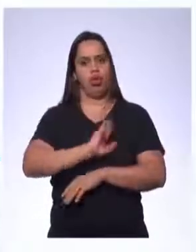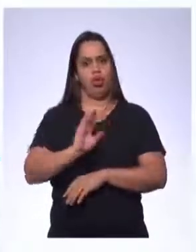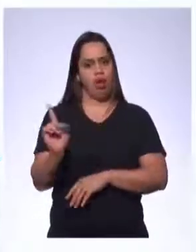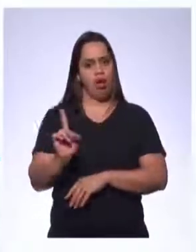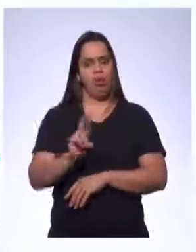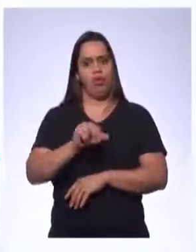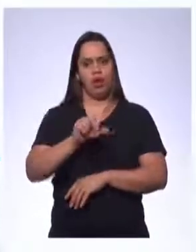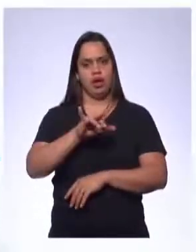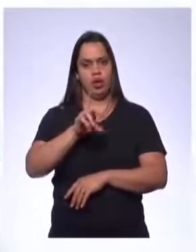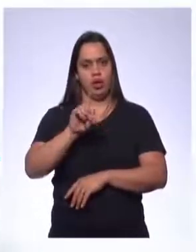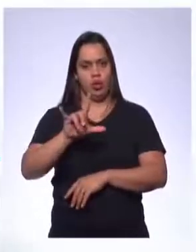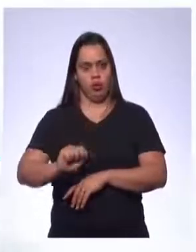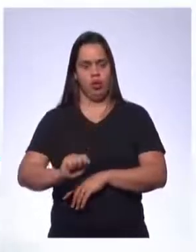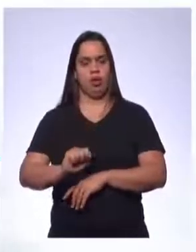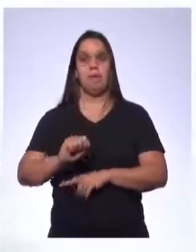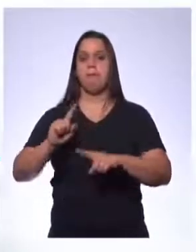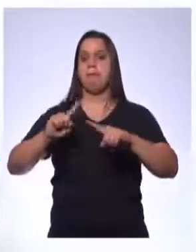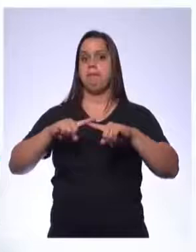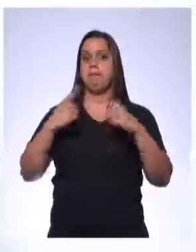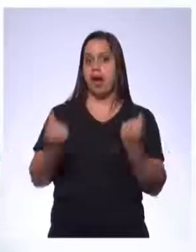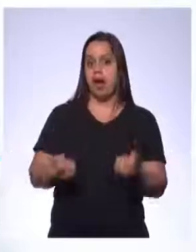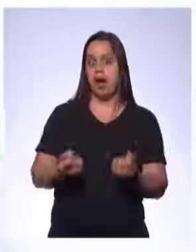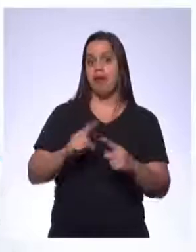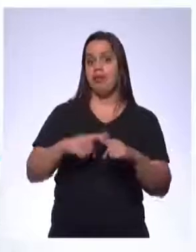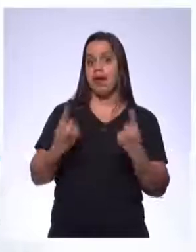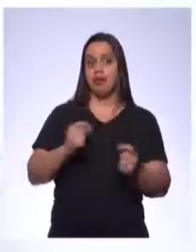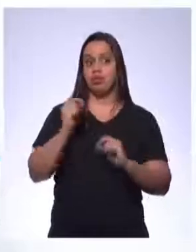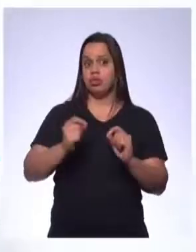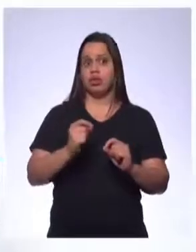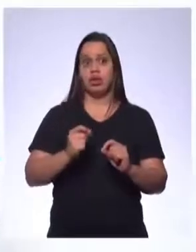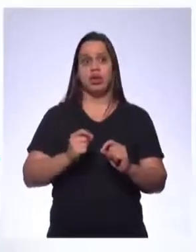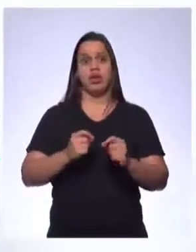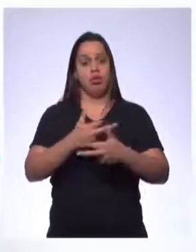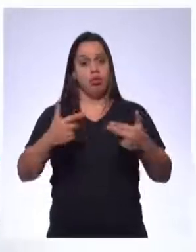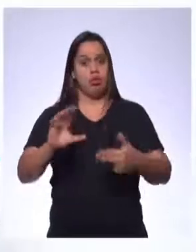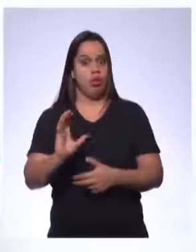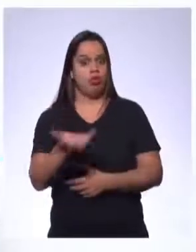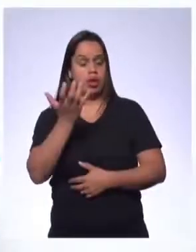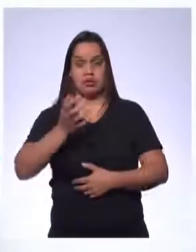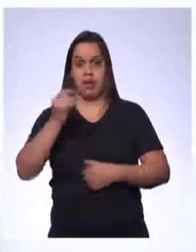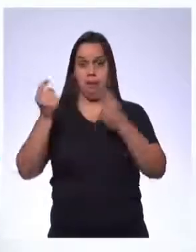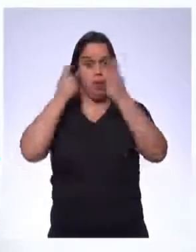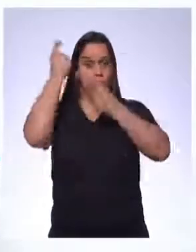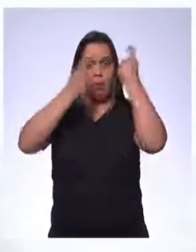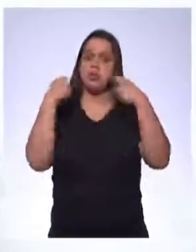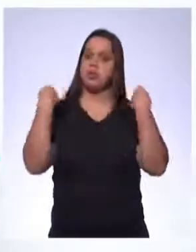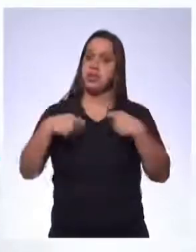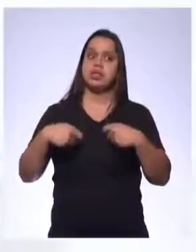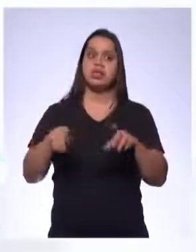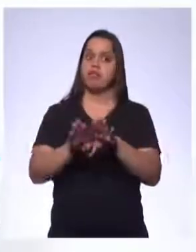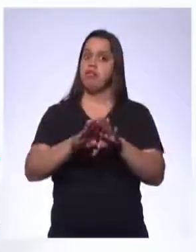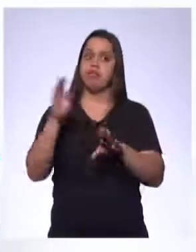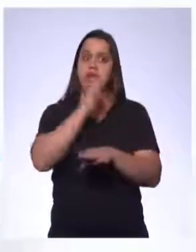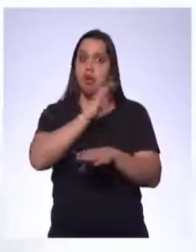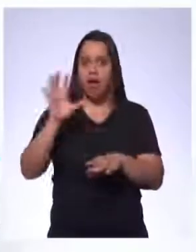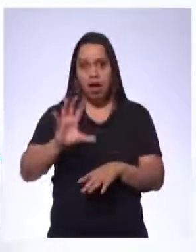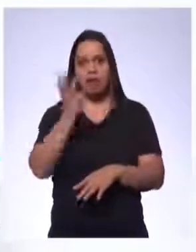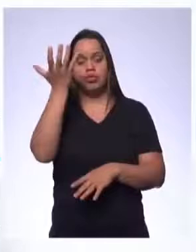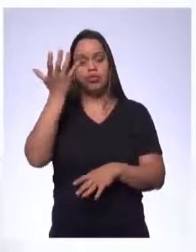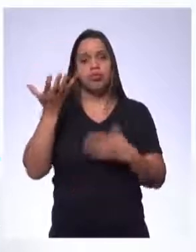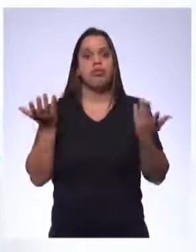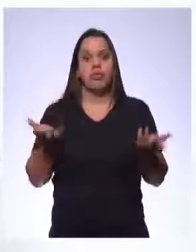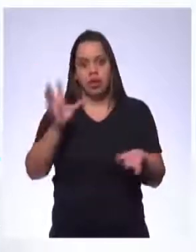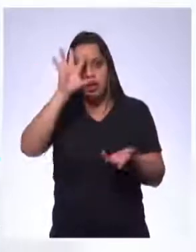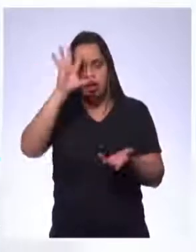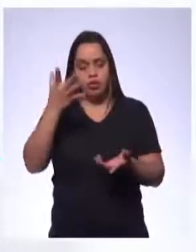às vezes, situações desesperadas, né, exigem medidas desesperadas também, mas não é o aconselhável. Né? A